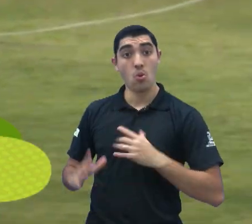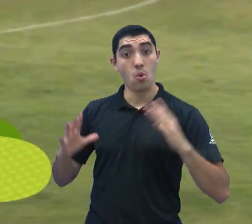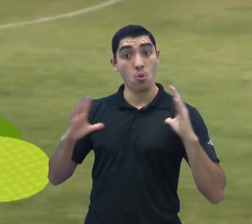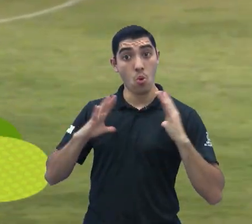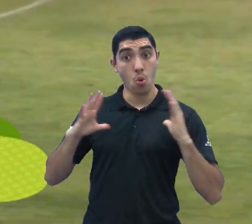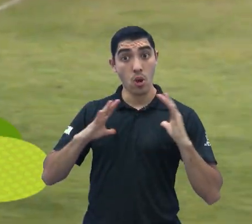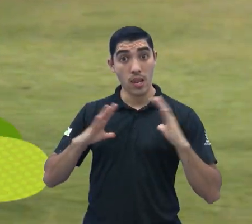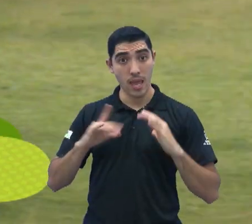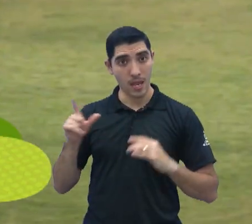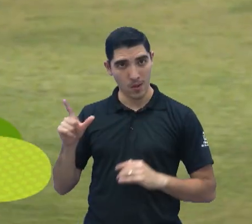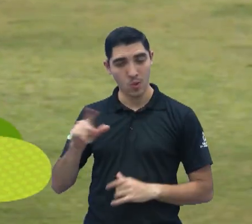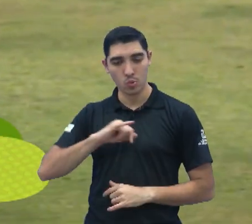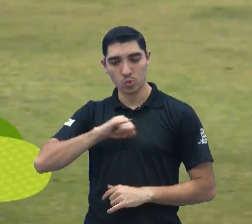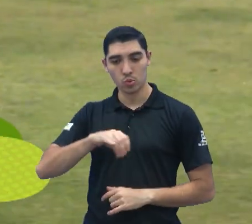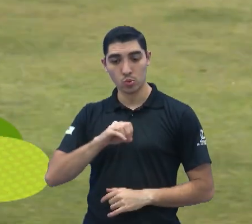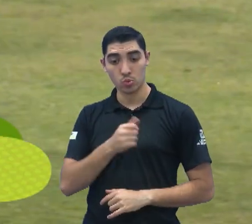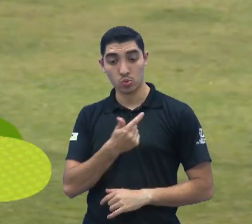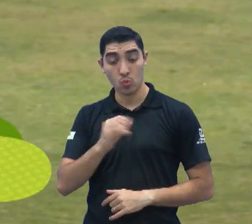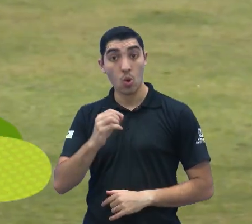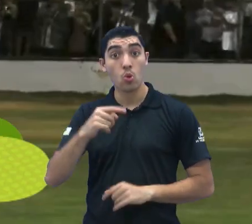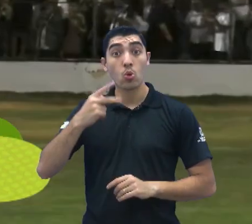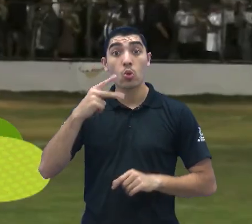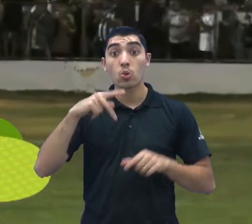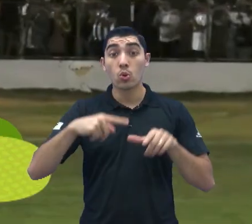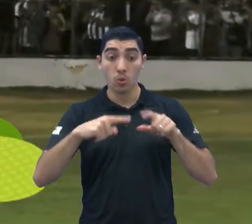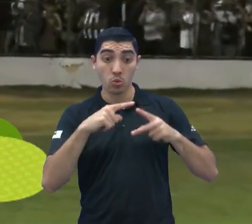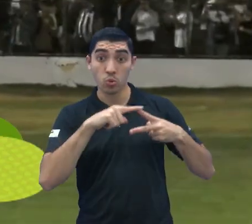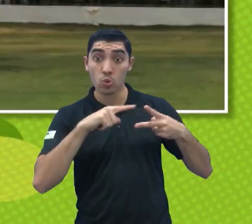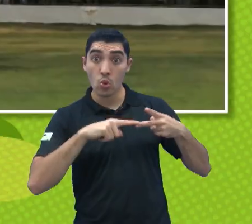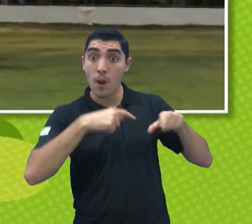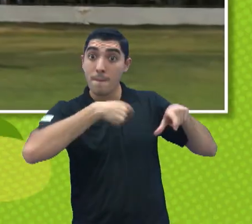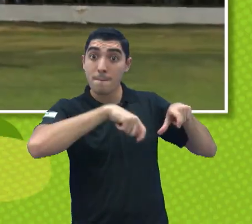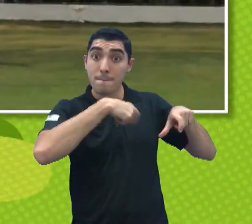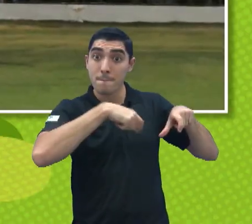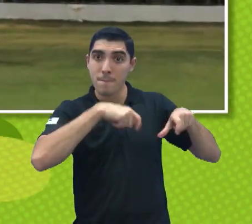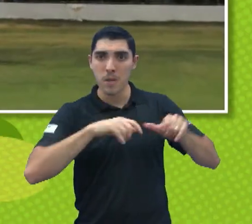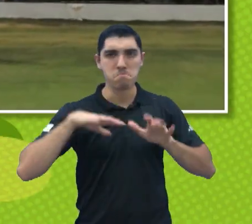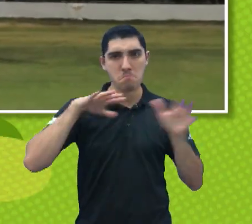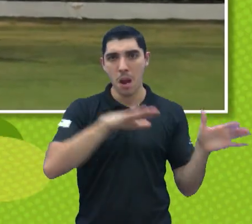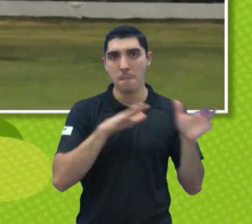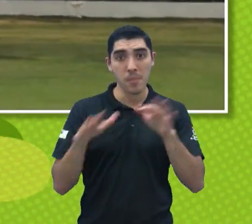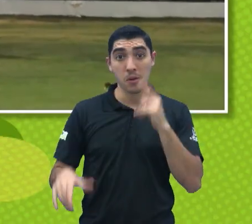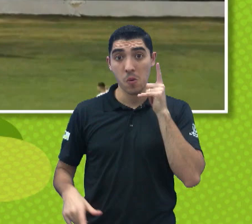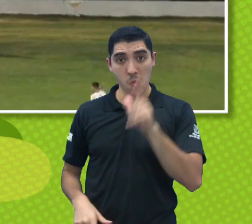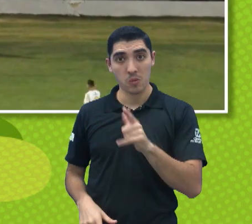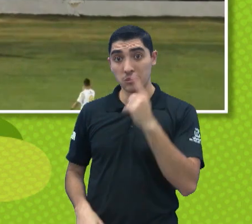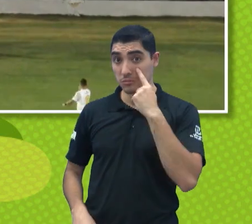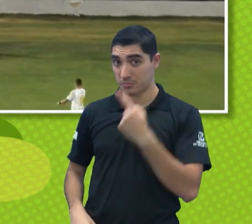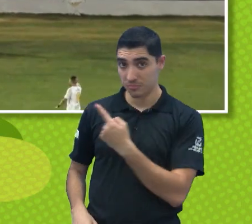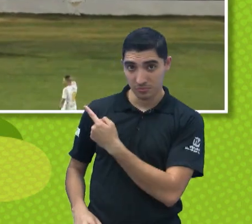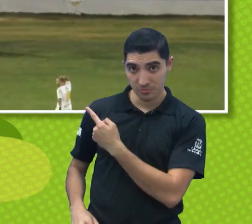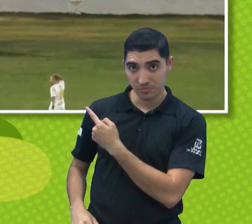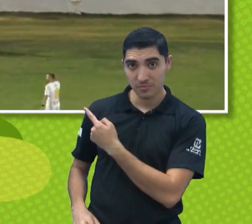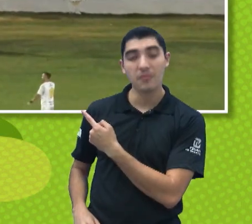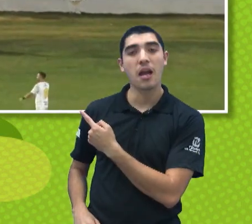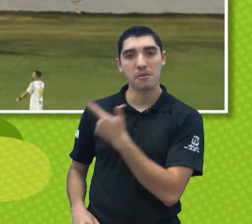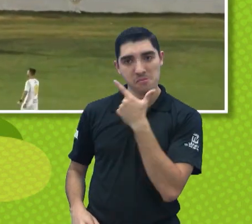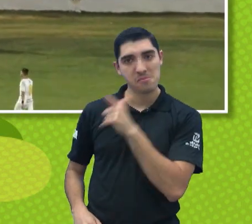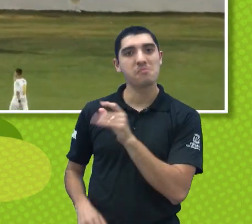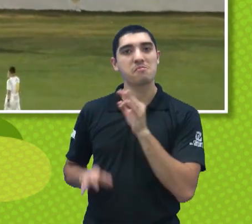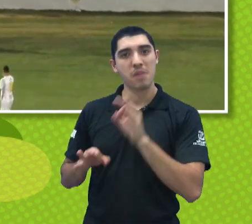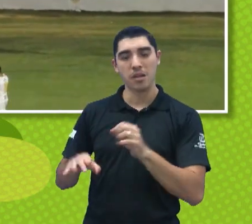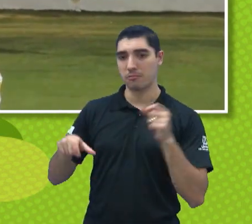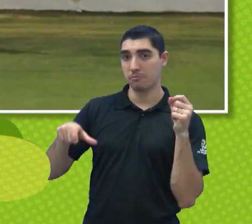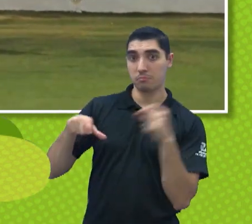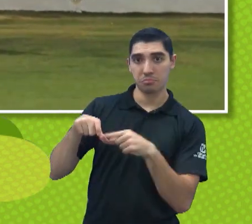partida, o João Lucas, que ele pegou 2 pênaltis e coube ao Vitor Moura, esse que você acabou de ver aí, sacramentar a classificação do bafo.